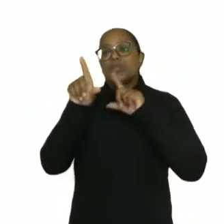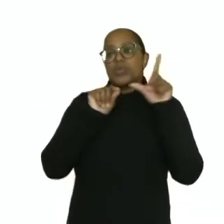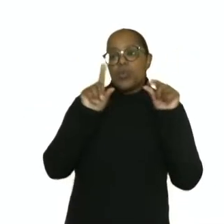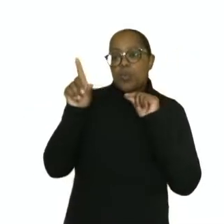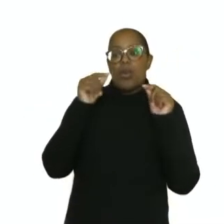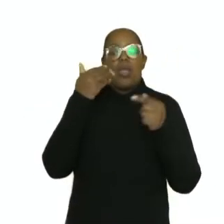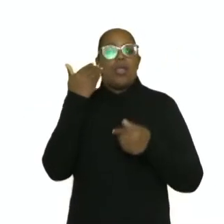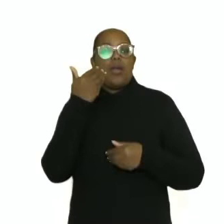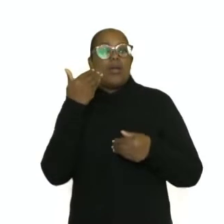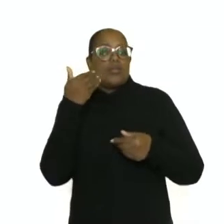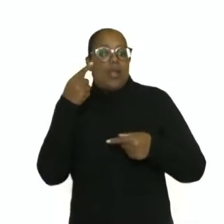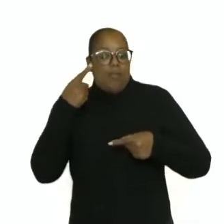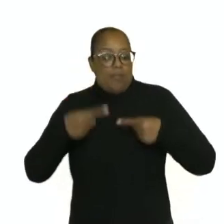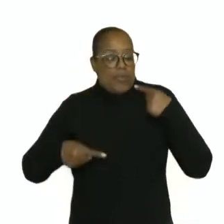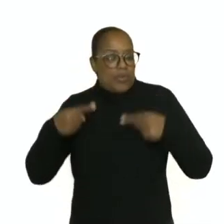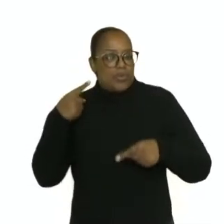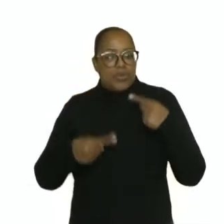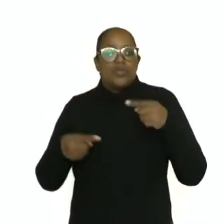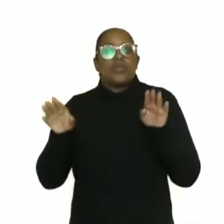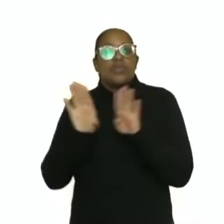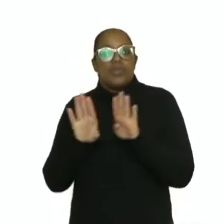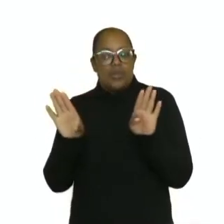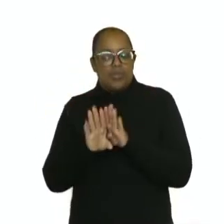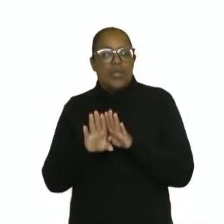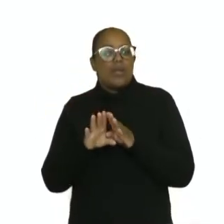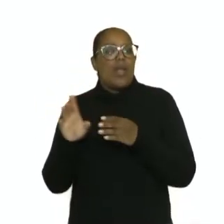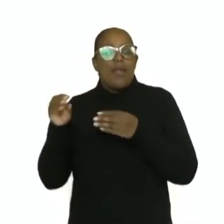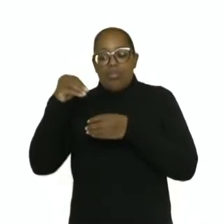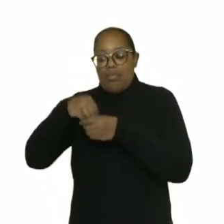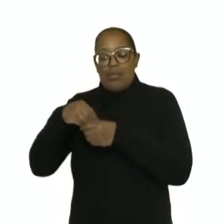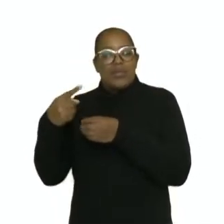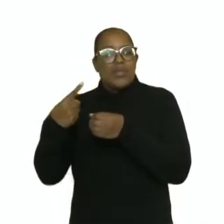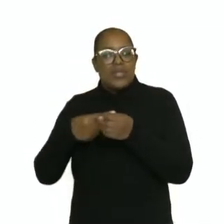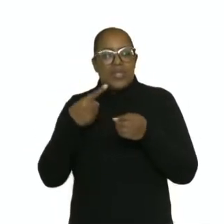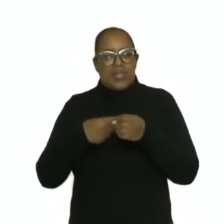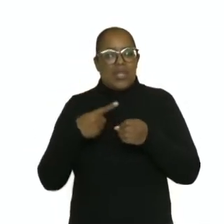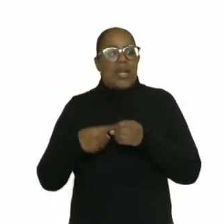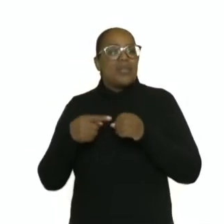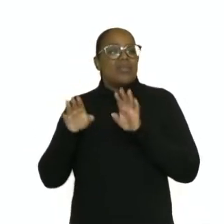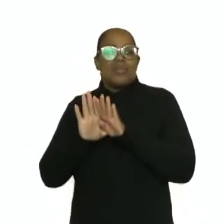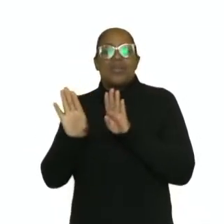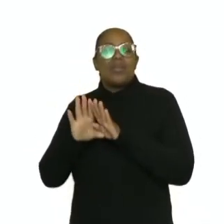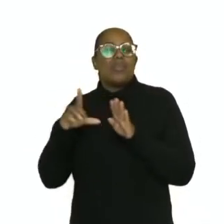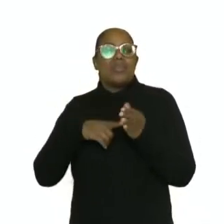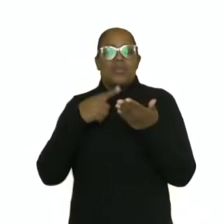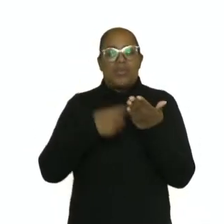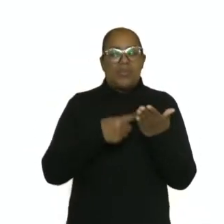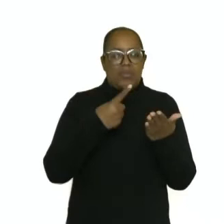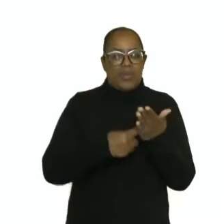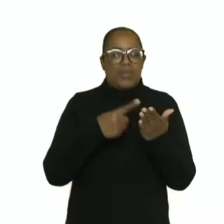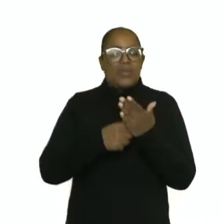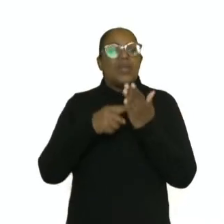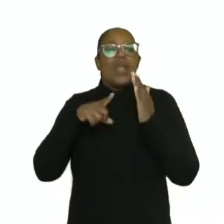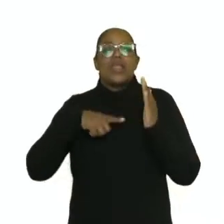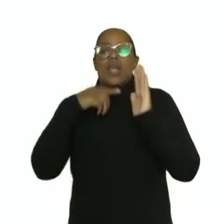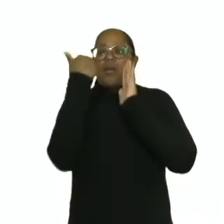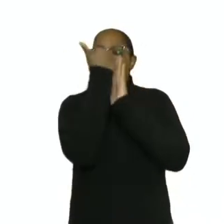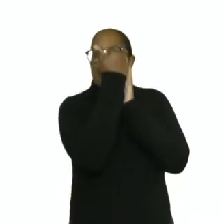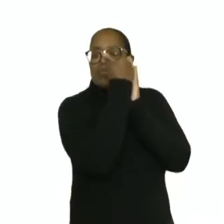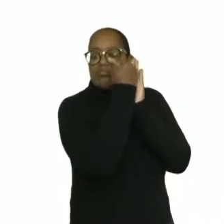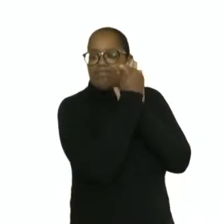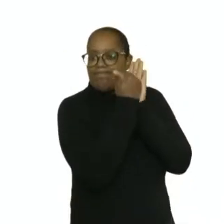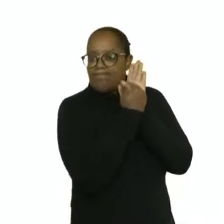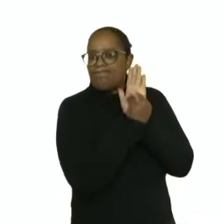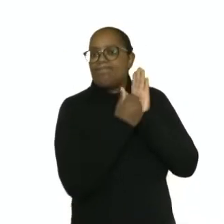política, ocupam o mesmo espaço, que é a cidade, e são hierarquizadas, colocadas numa escala de